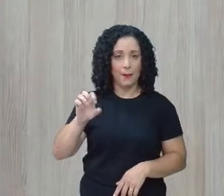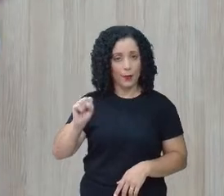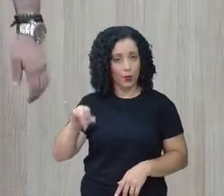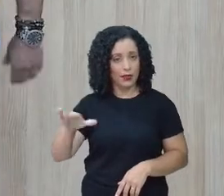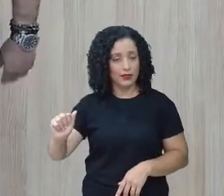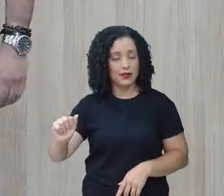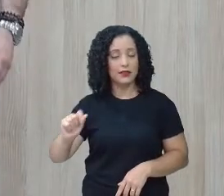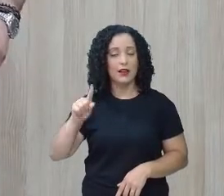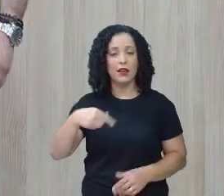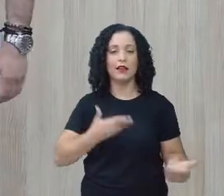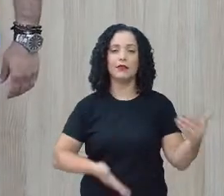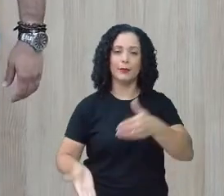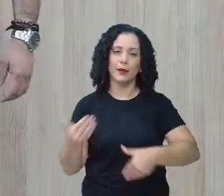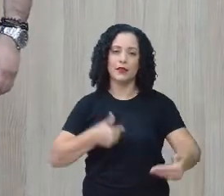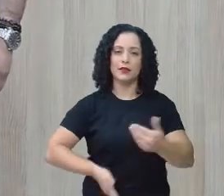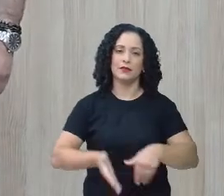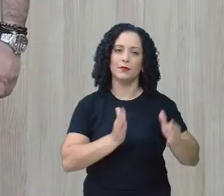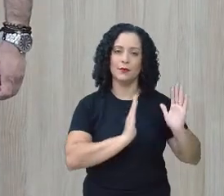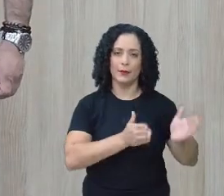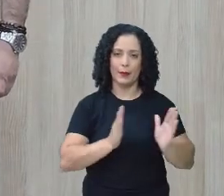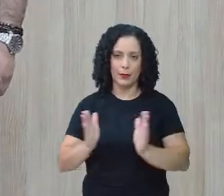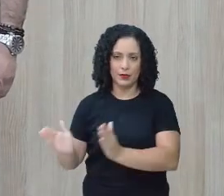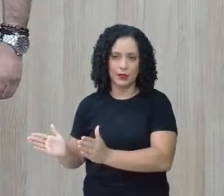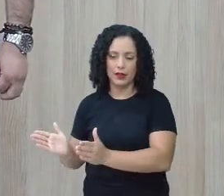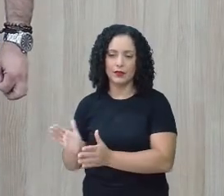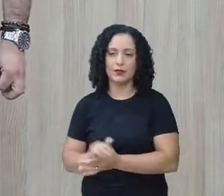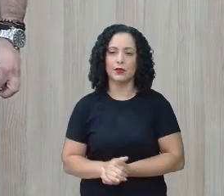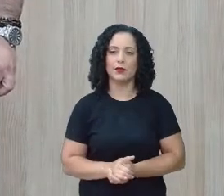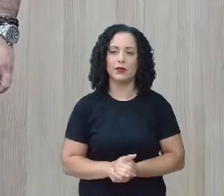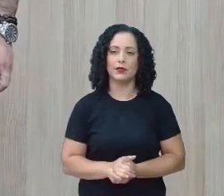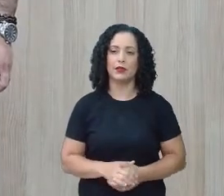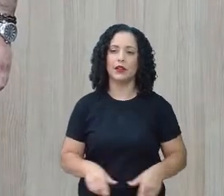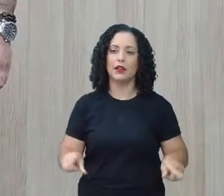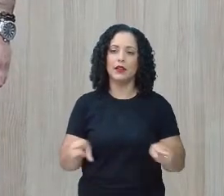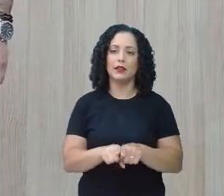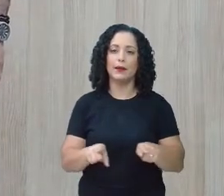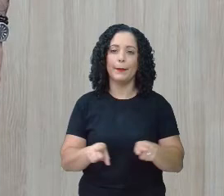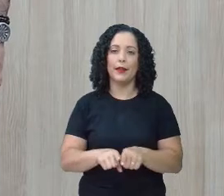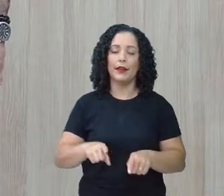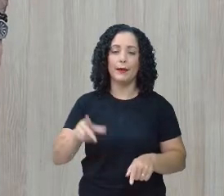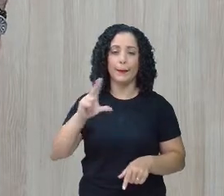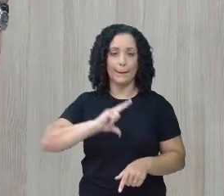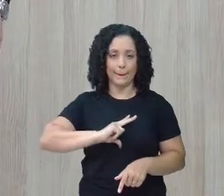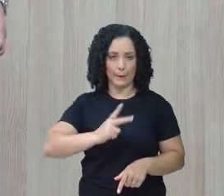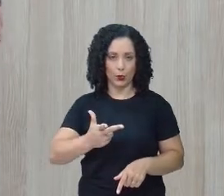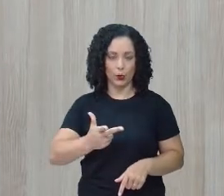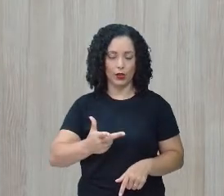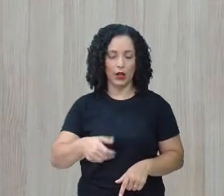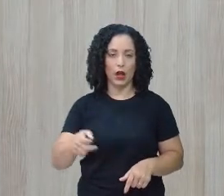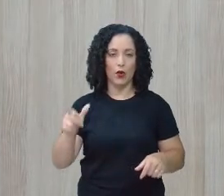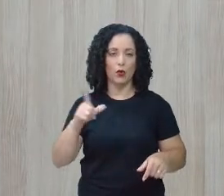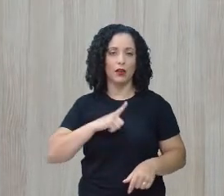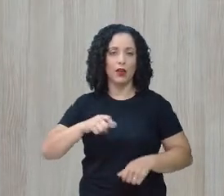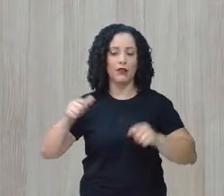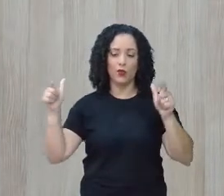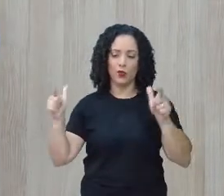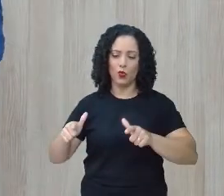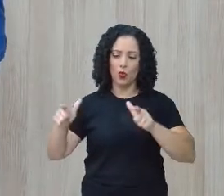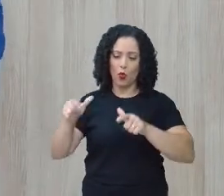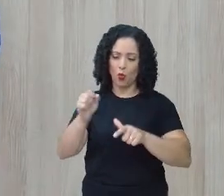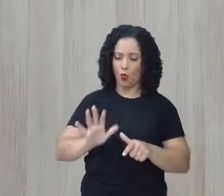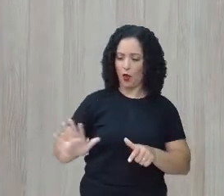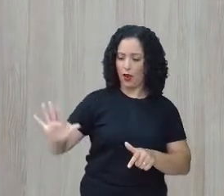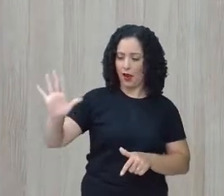né? Então, outra questão, Portugal ele estava geograficamente, né, em uma condição muito favorável,